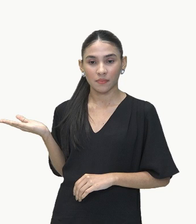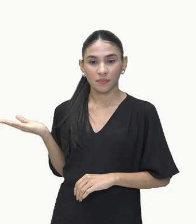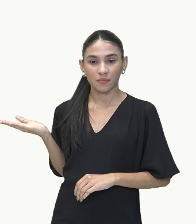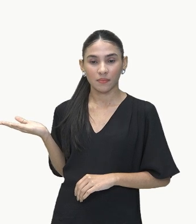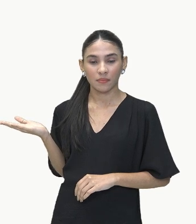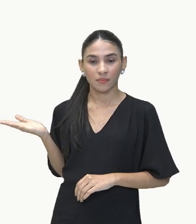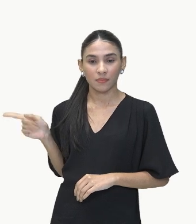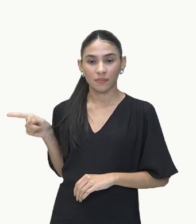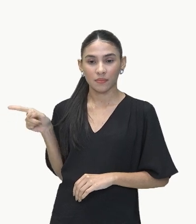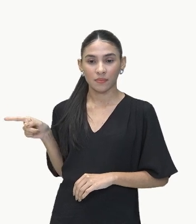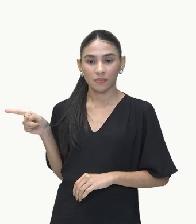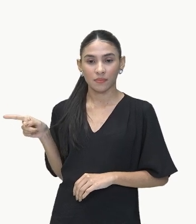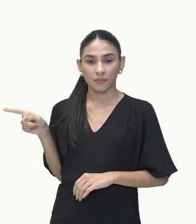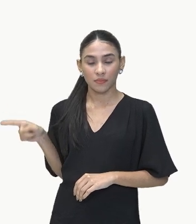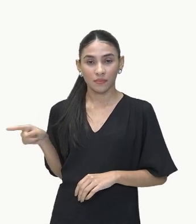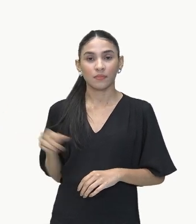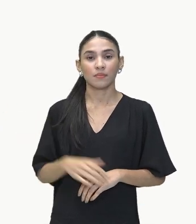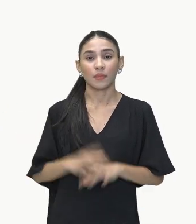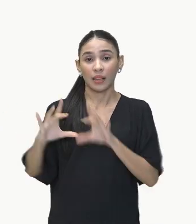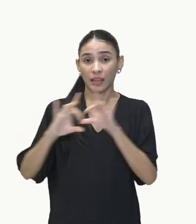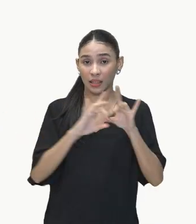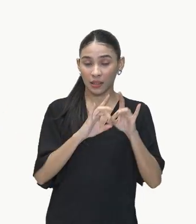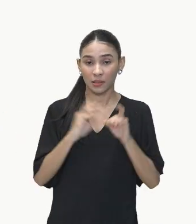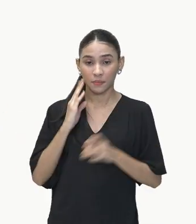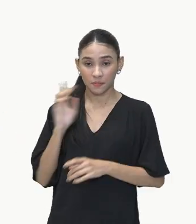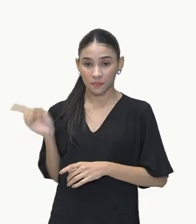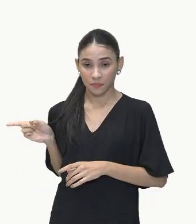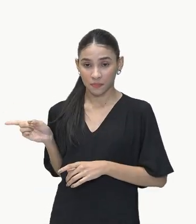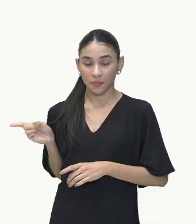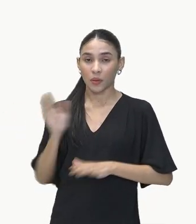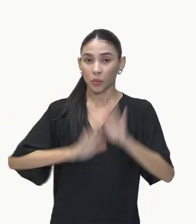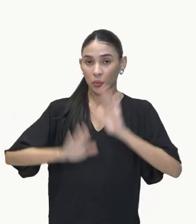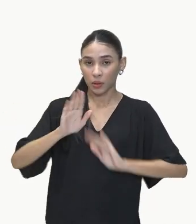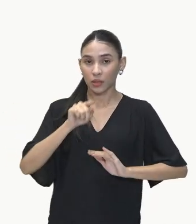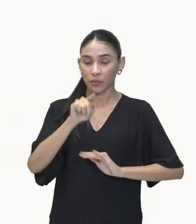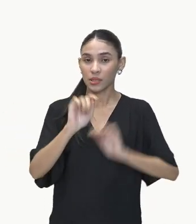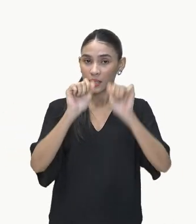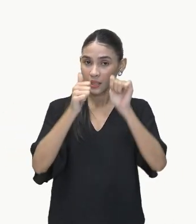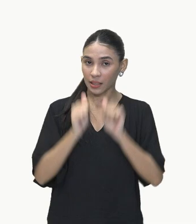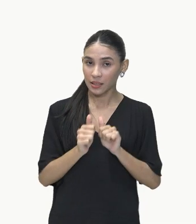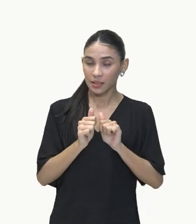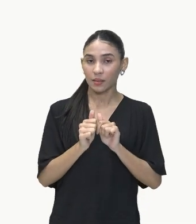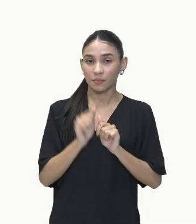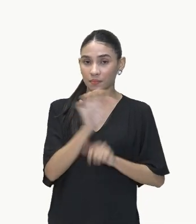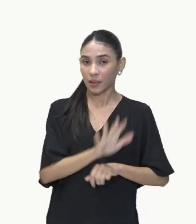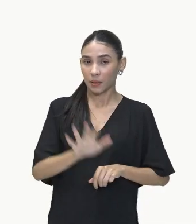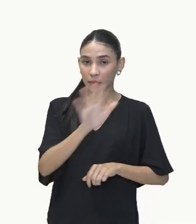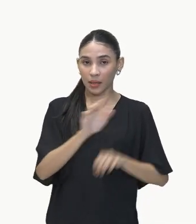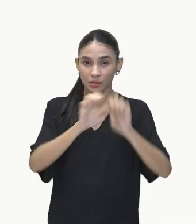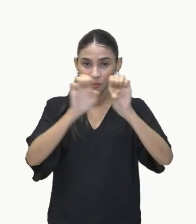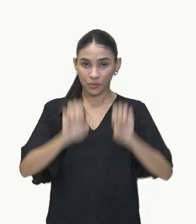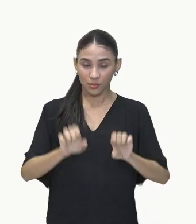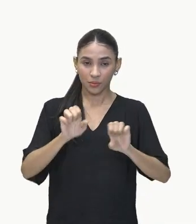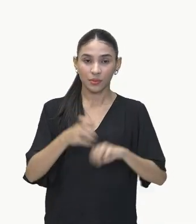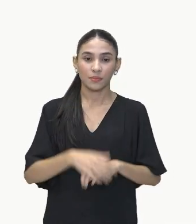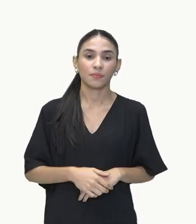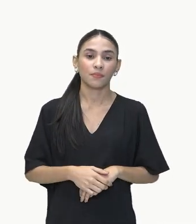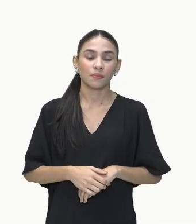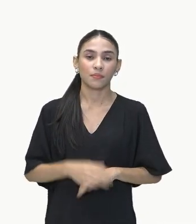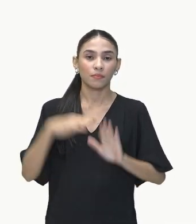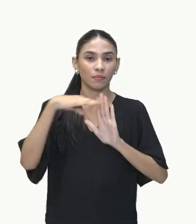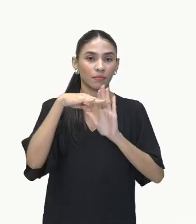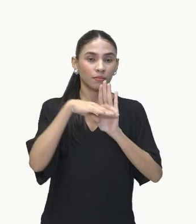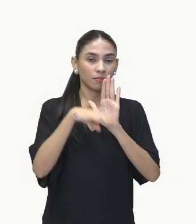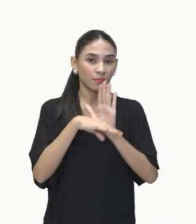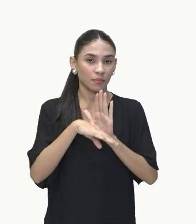e homocíclica. Muito cuidado quando vocês forem olhar aqui as estruturas, tá? Para